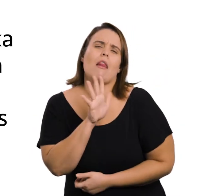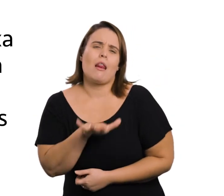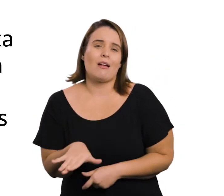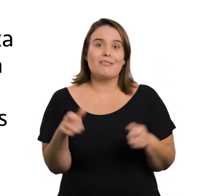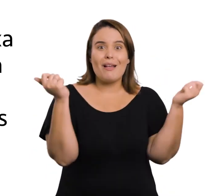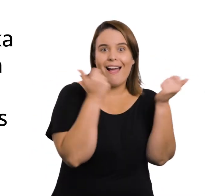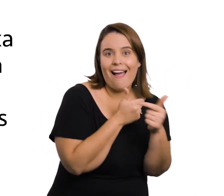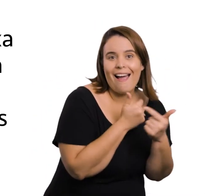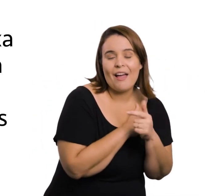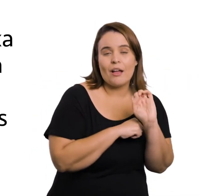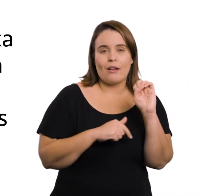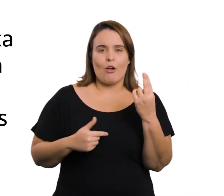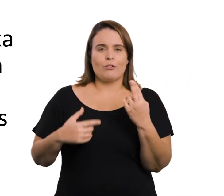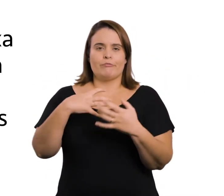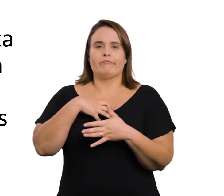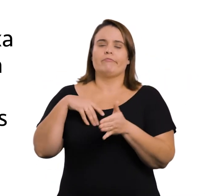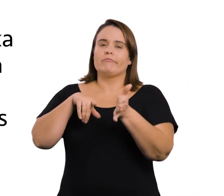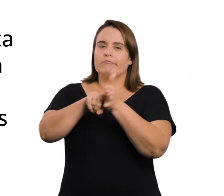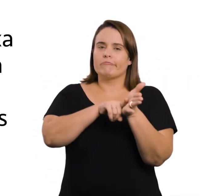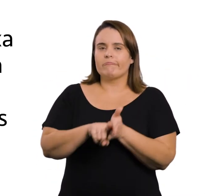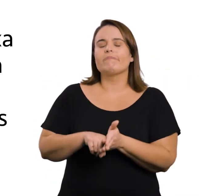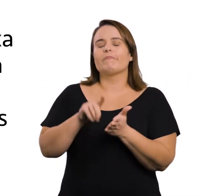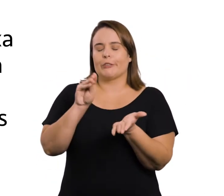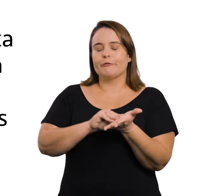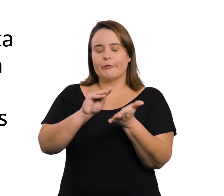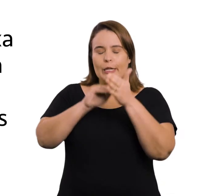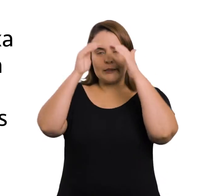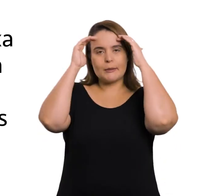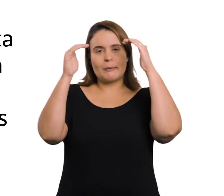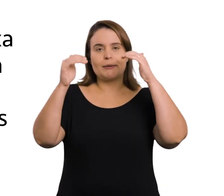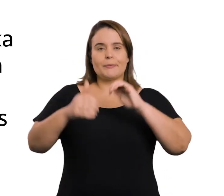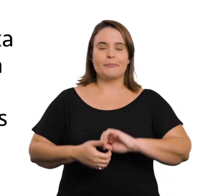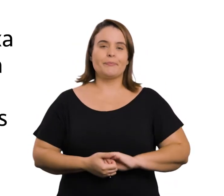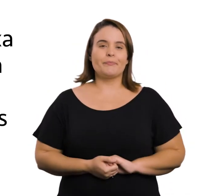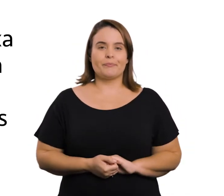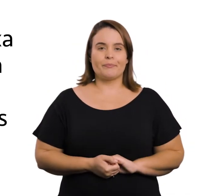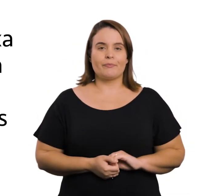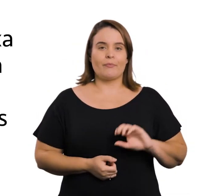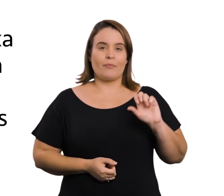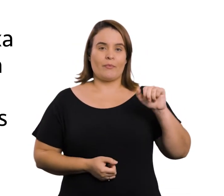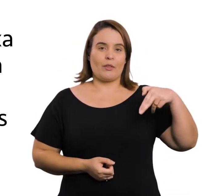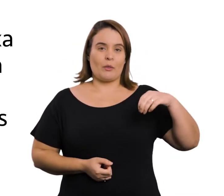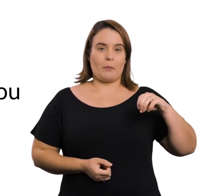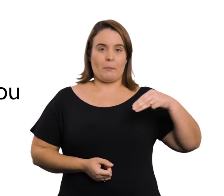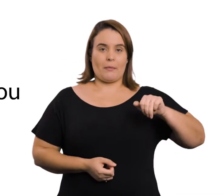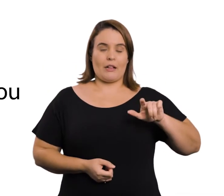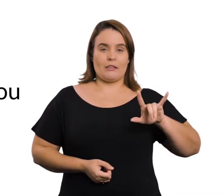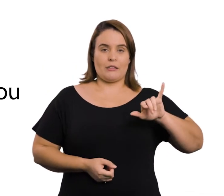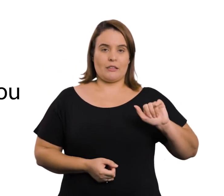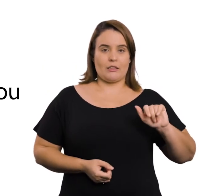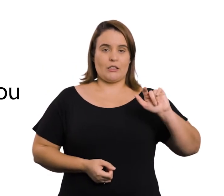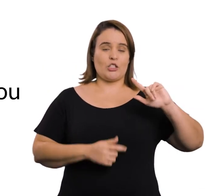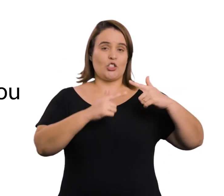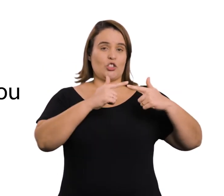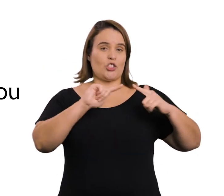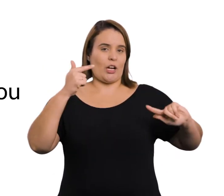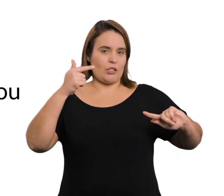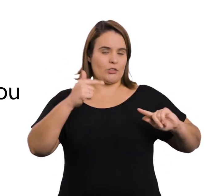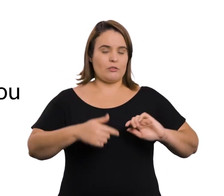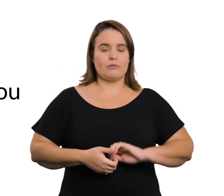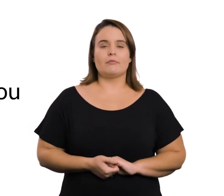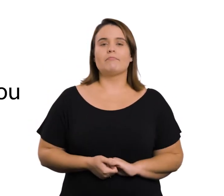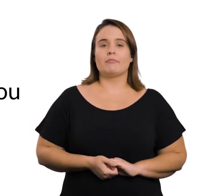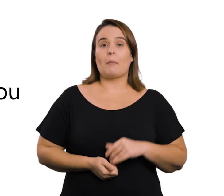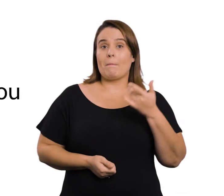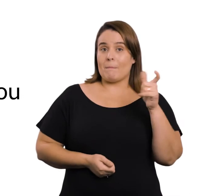ao humor, à infantilização ou a diversas formas de exploração e desrespeito. Anomalia